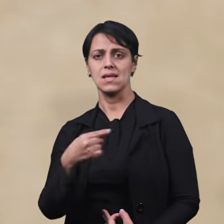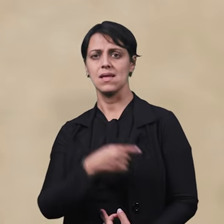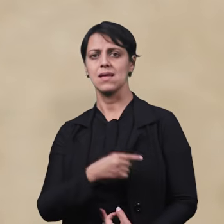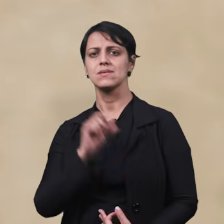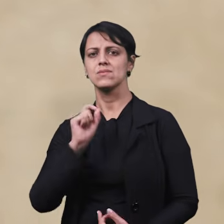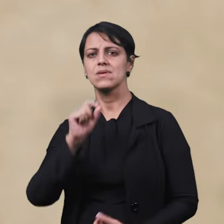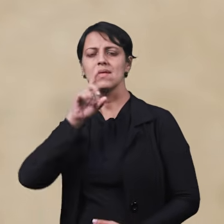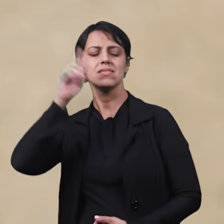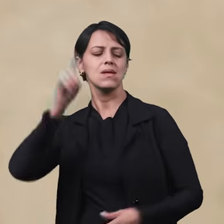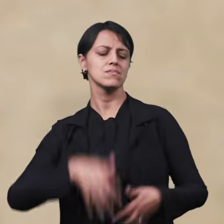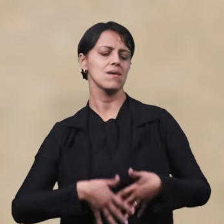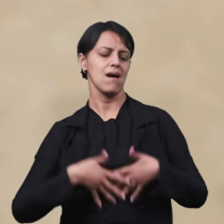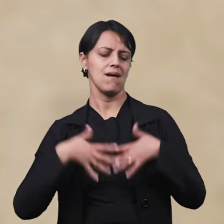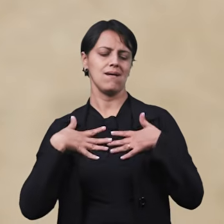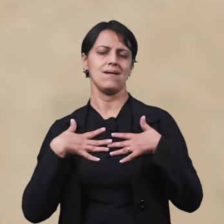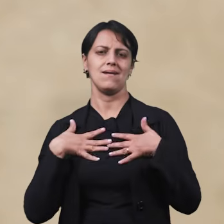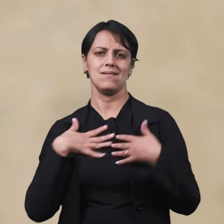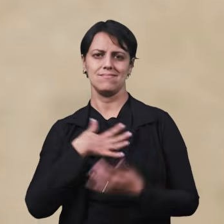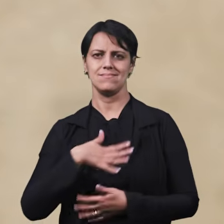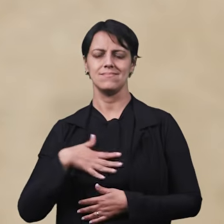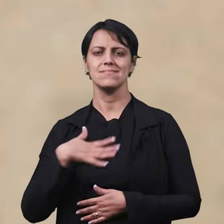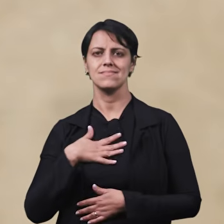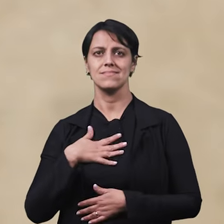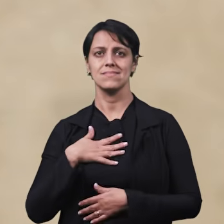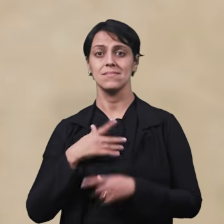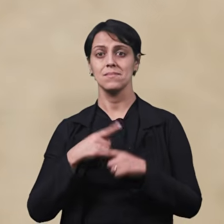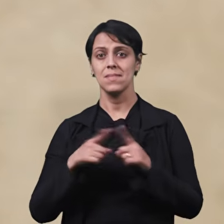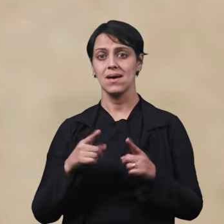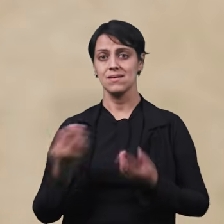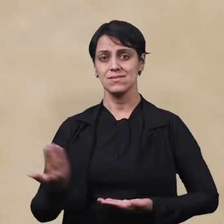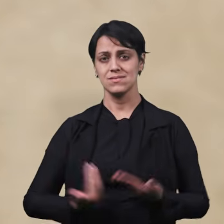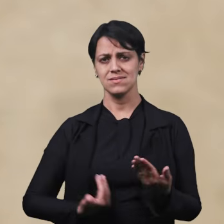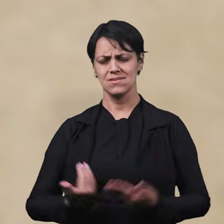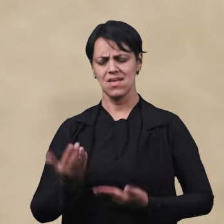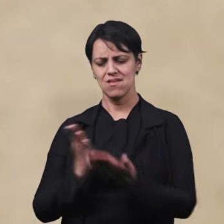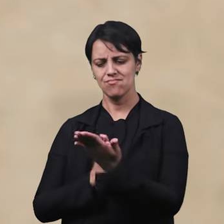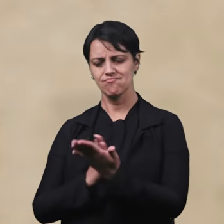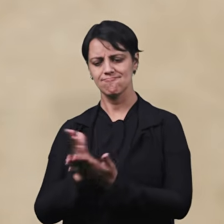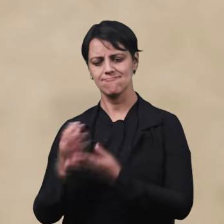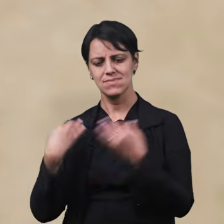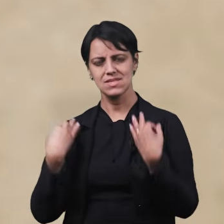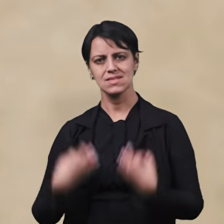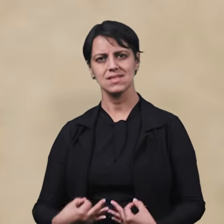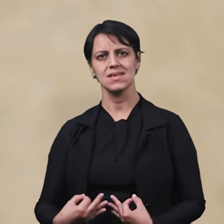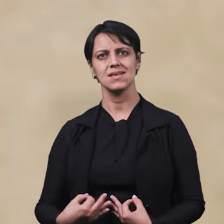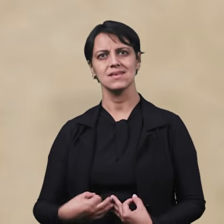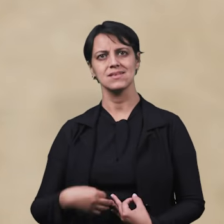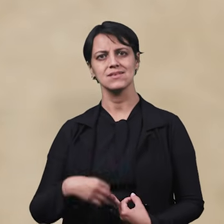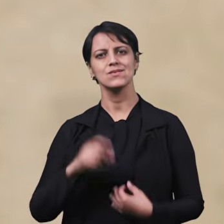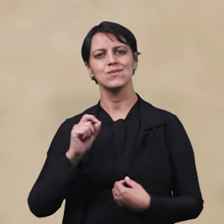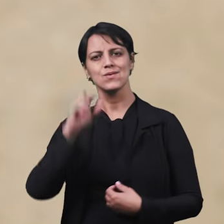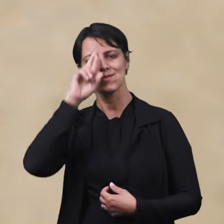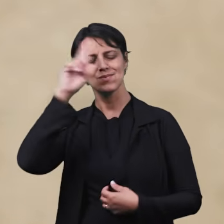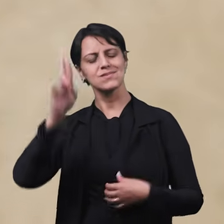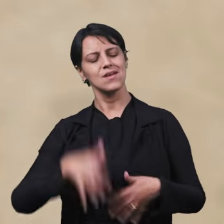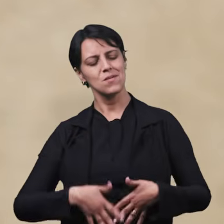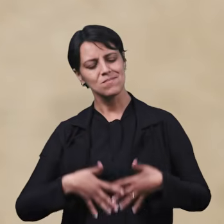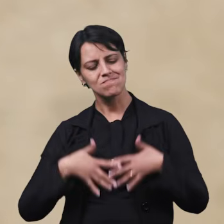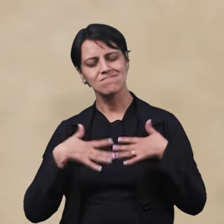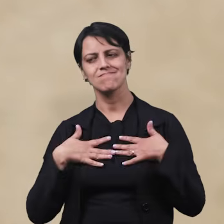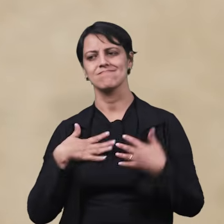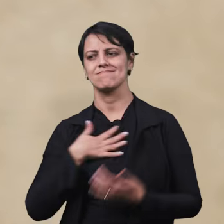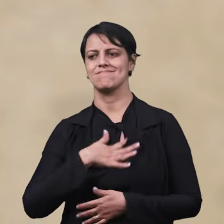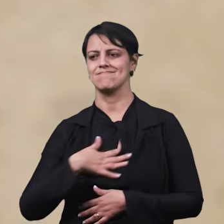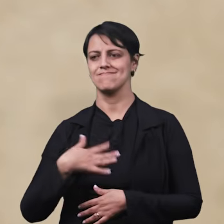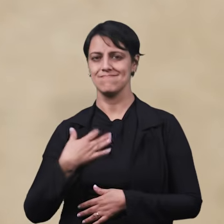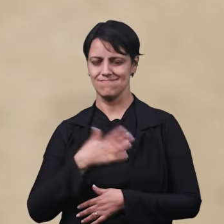estes agradam a Deus. Que o texto diz: mas os que são perfeitos em seu caminho são o seu deleite. O deleite do Senhor é